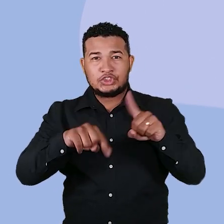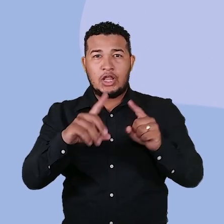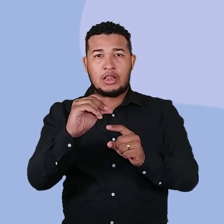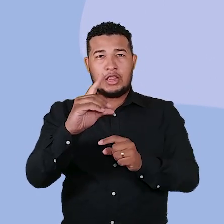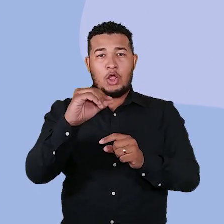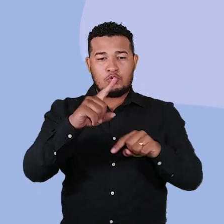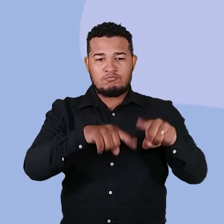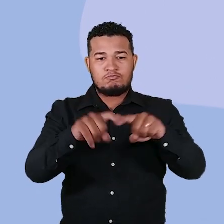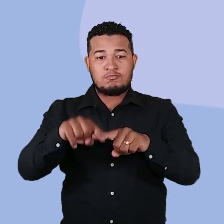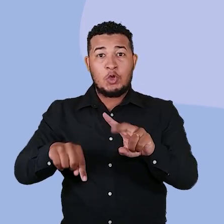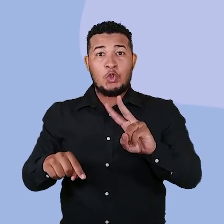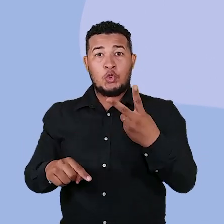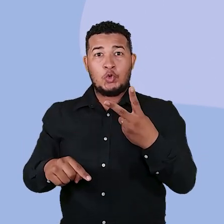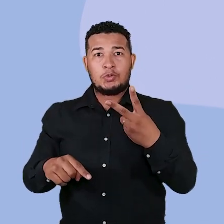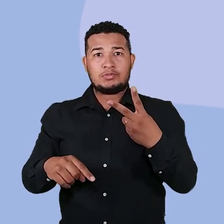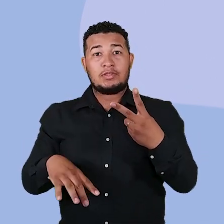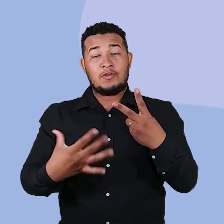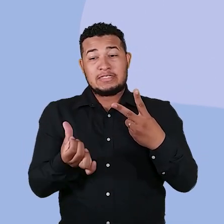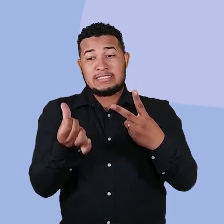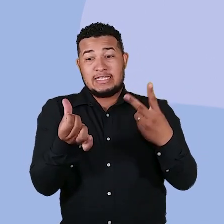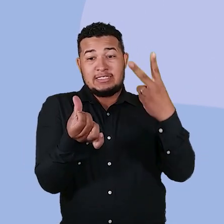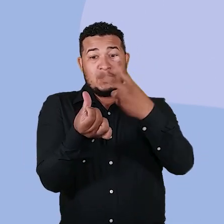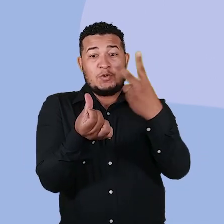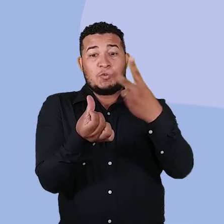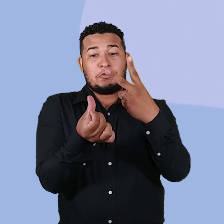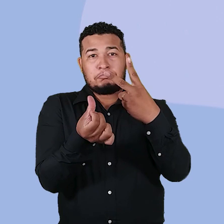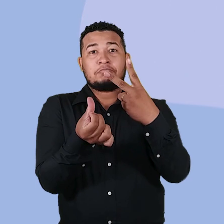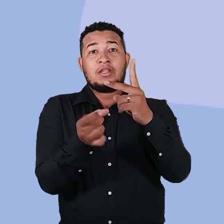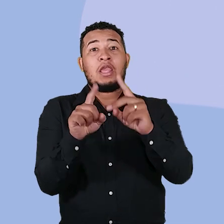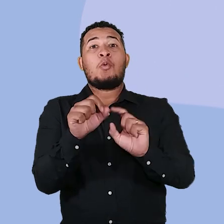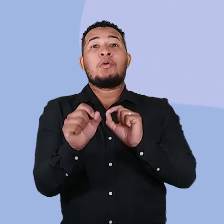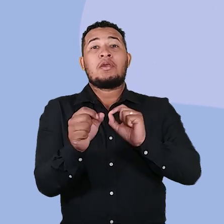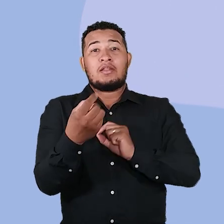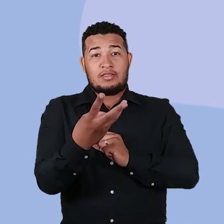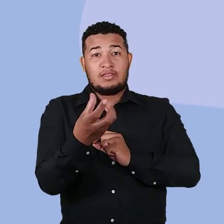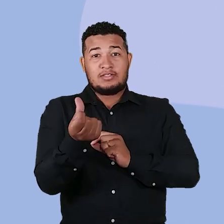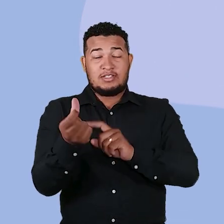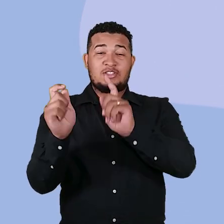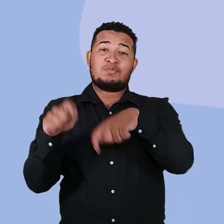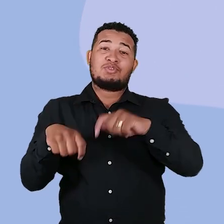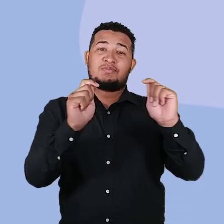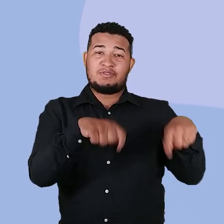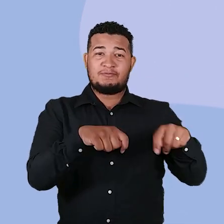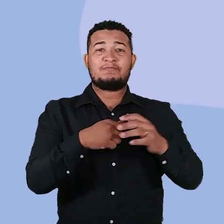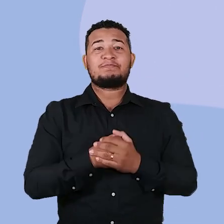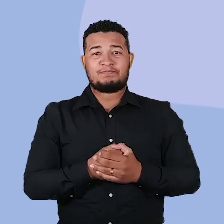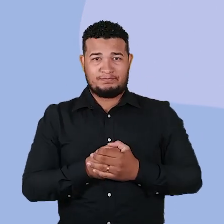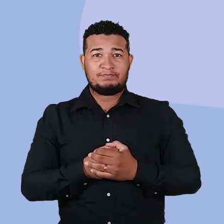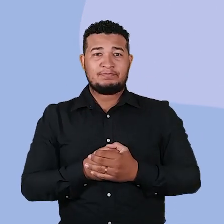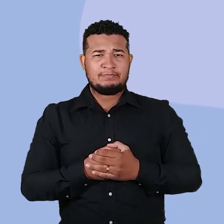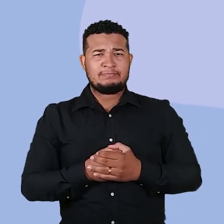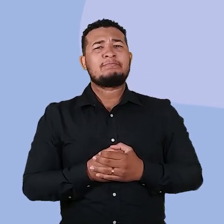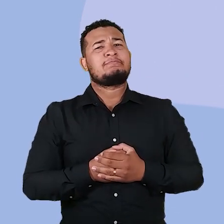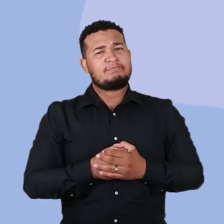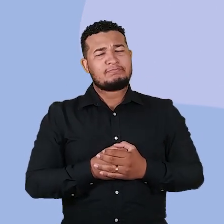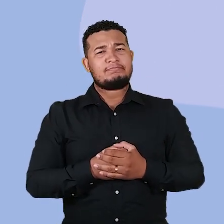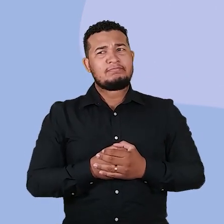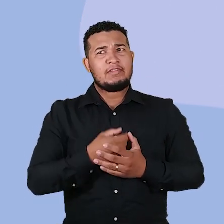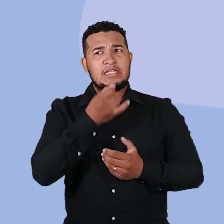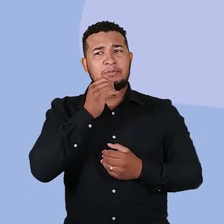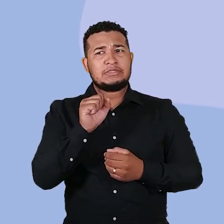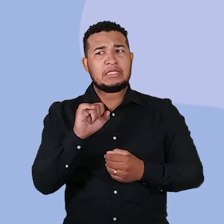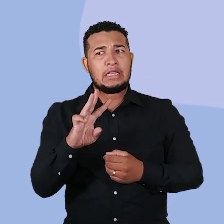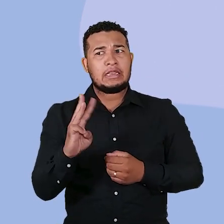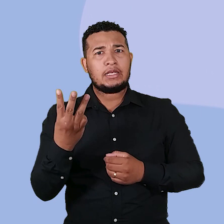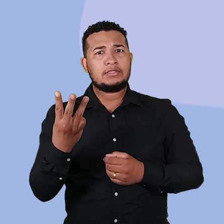então seis elevado ao quadrado teremos 36 possibilidades e